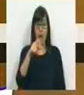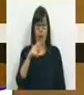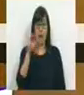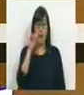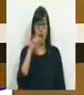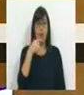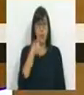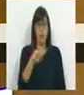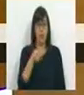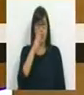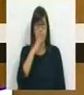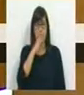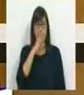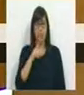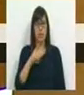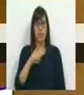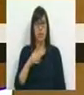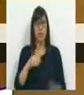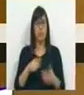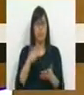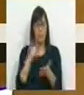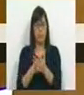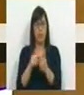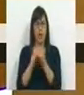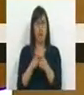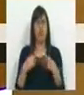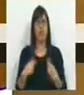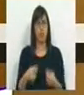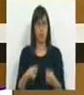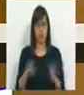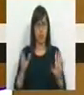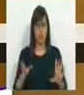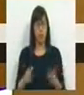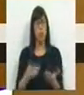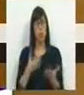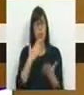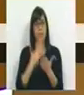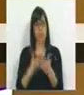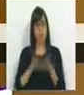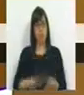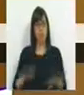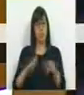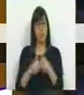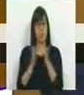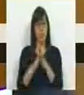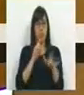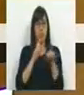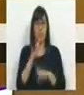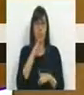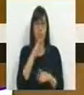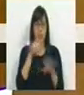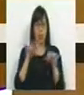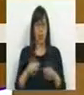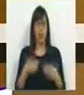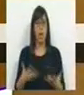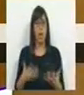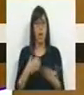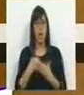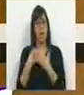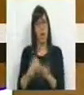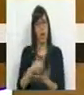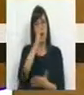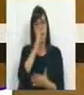afirma que se furtará todos os custos, pelo que deixará muito calma todos os deputados que neste momento